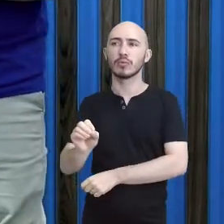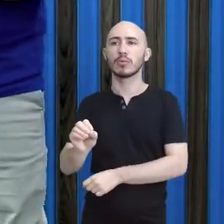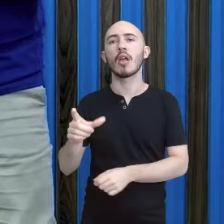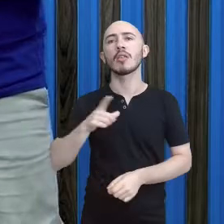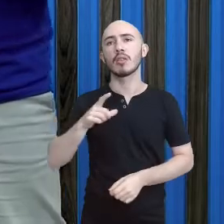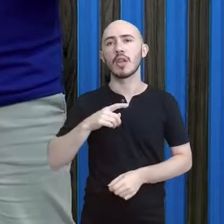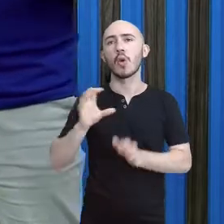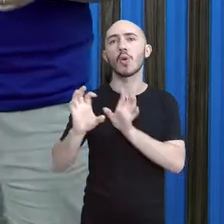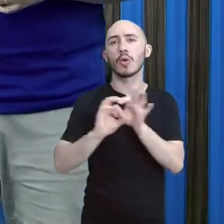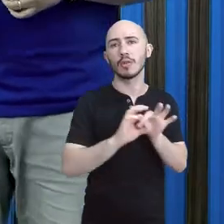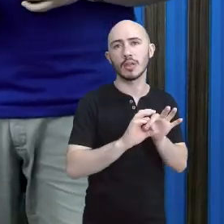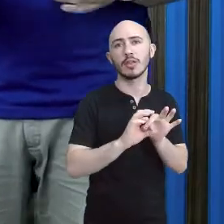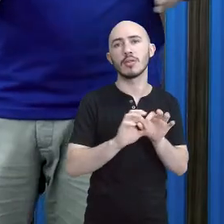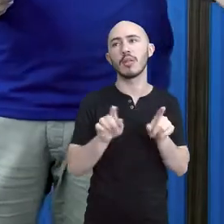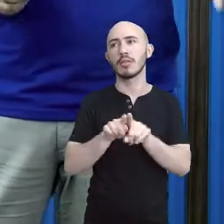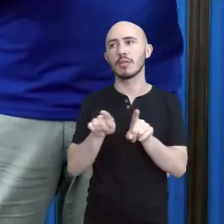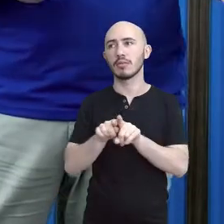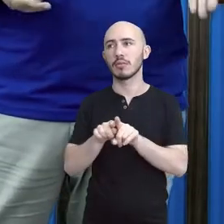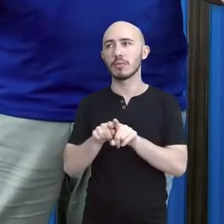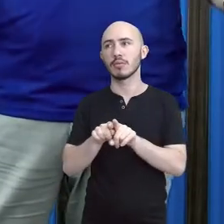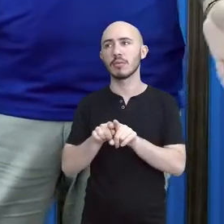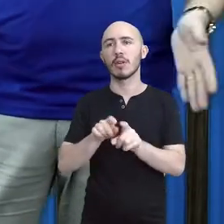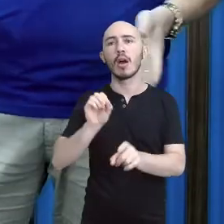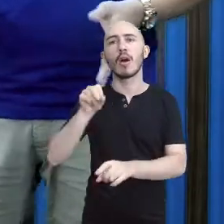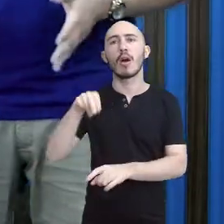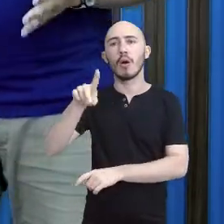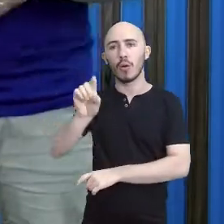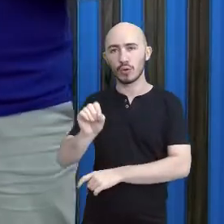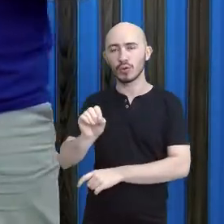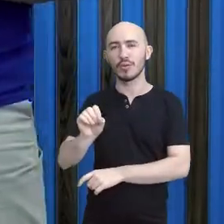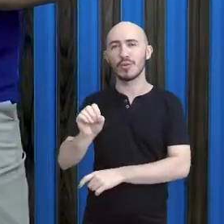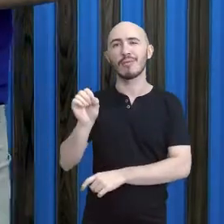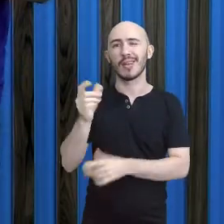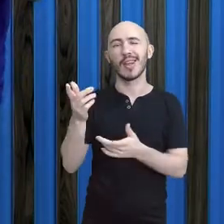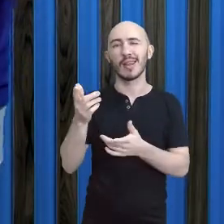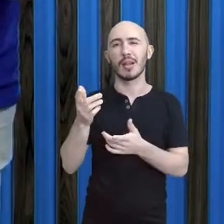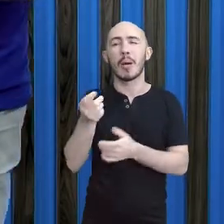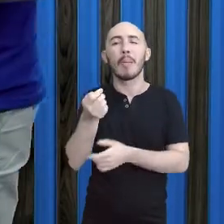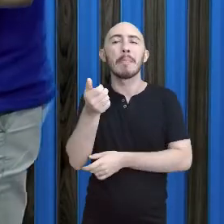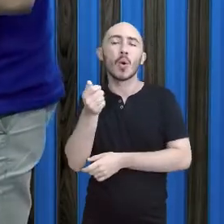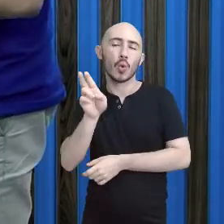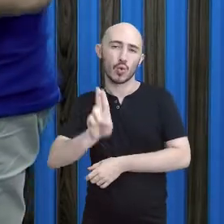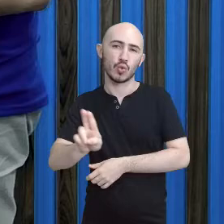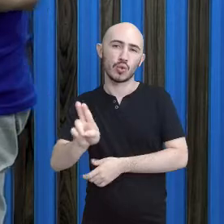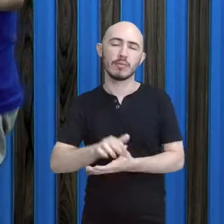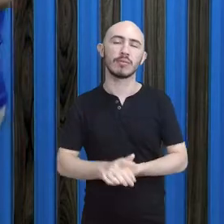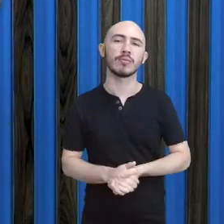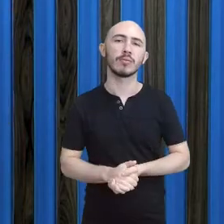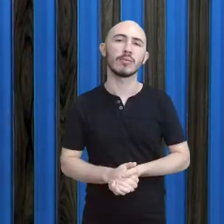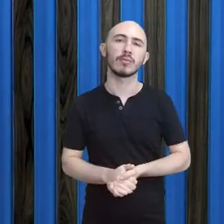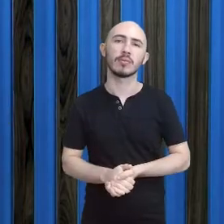o ondo, mas muito pouco usado, né? A galinha está pondo um ovo. Então, muito pouco usado, mas temos também.